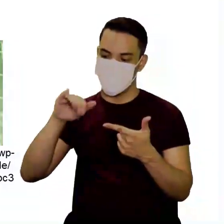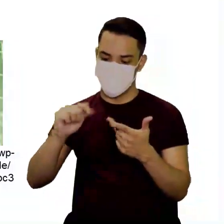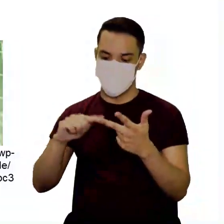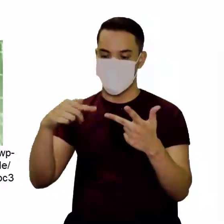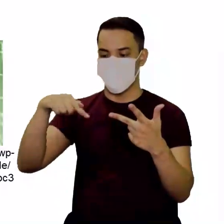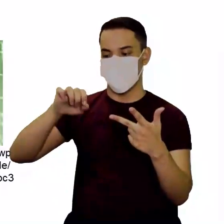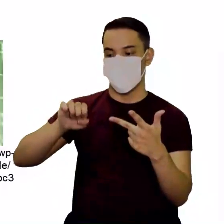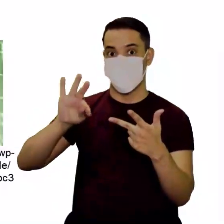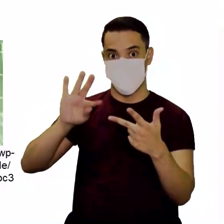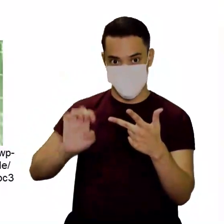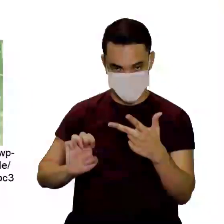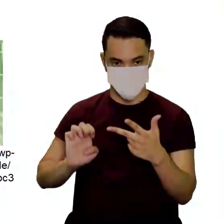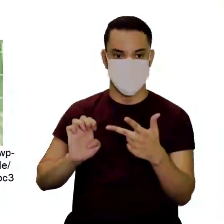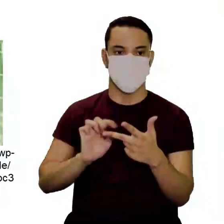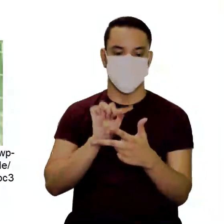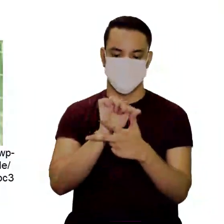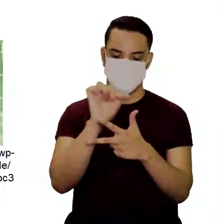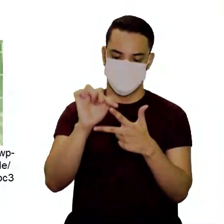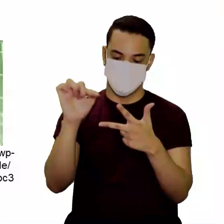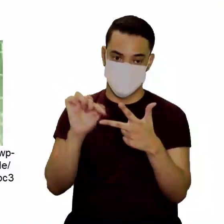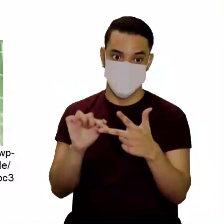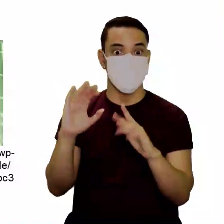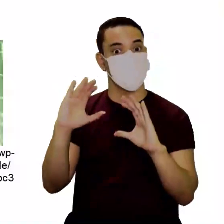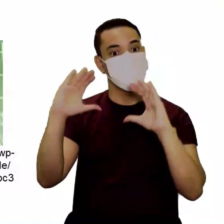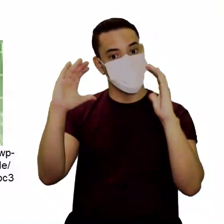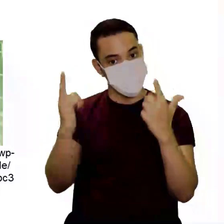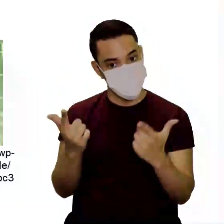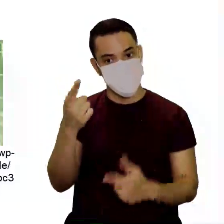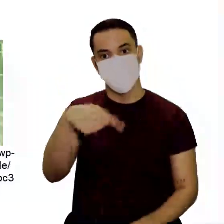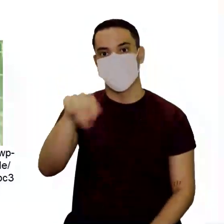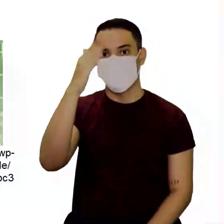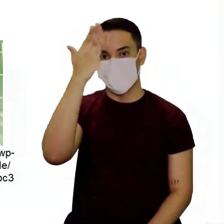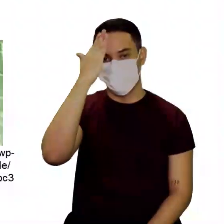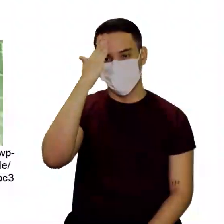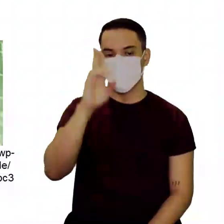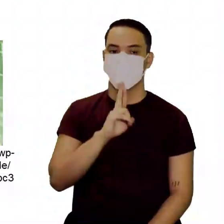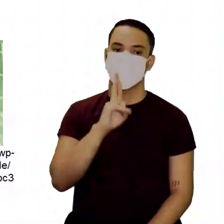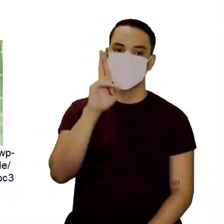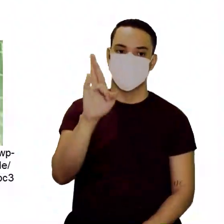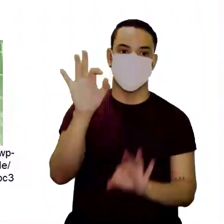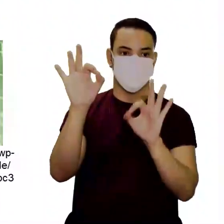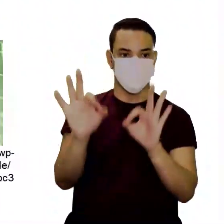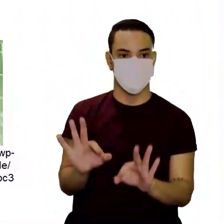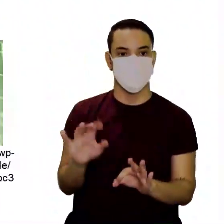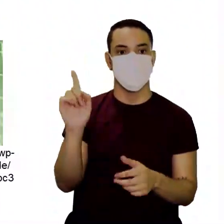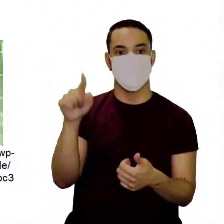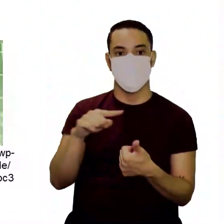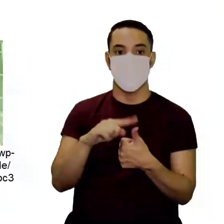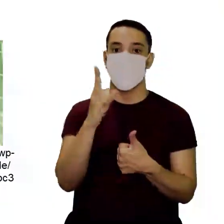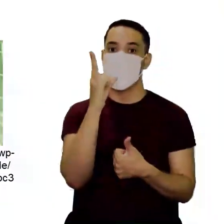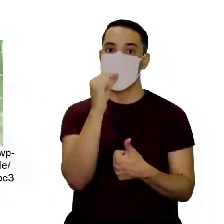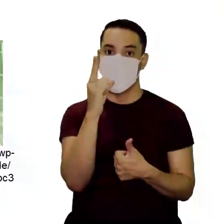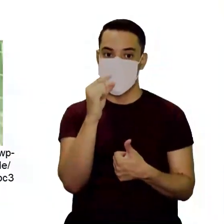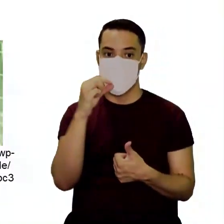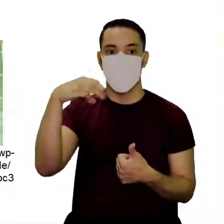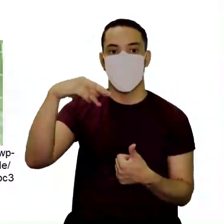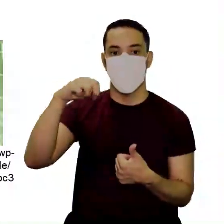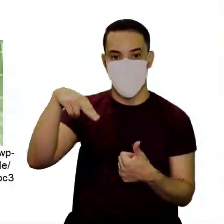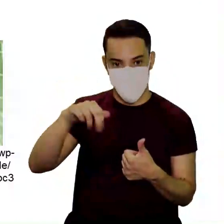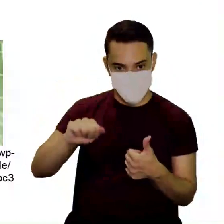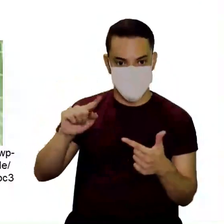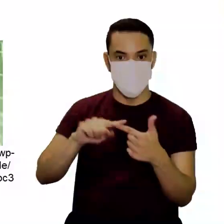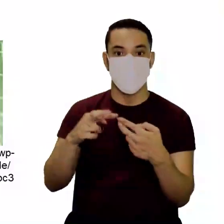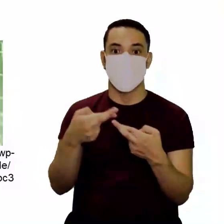Então, com certeza aí, né, a resposta correta, água morna,